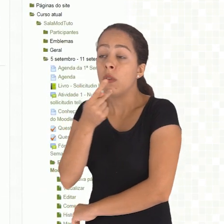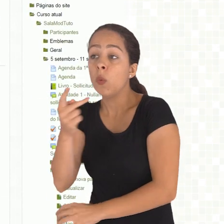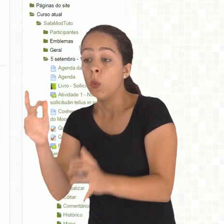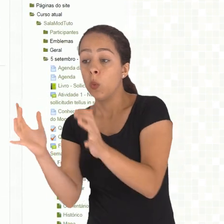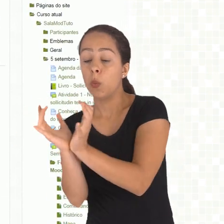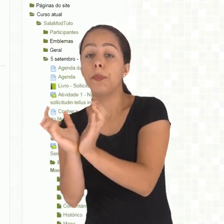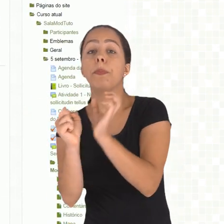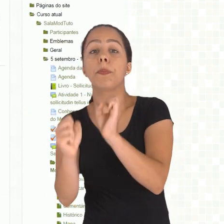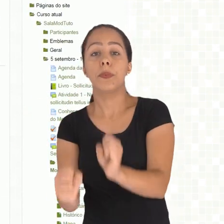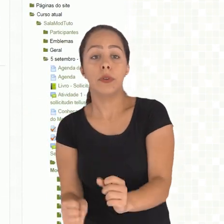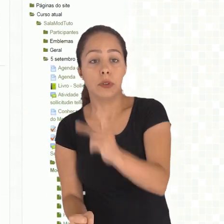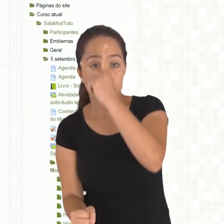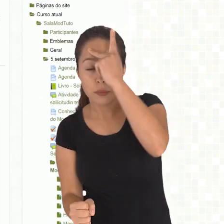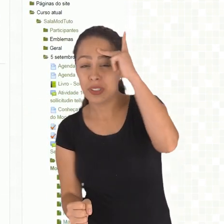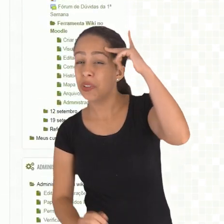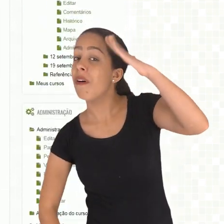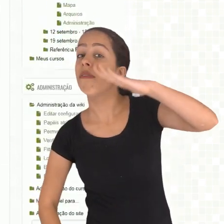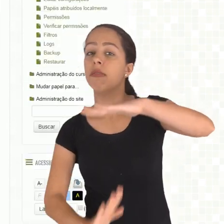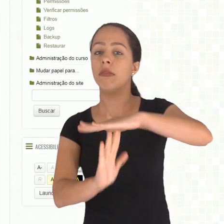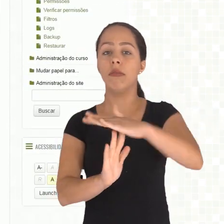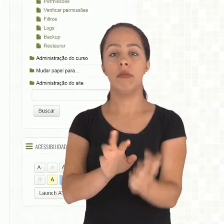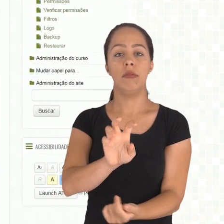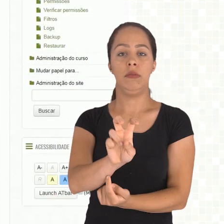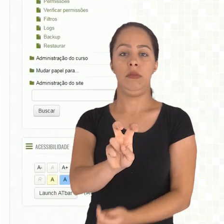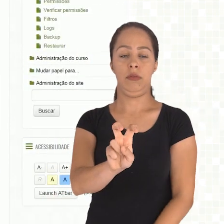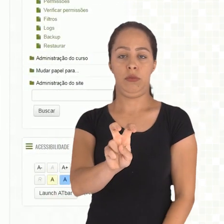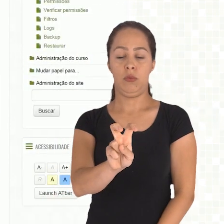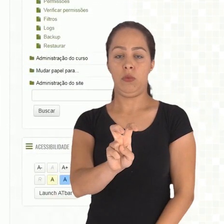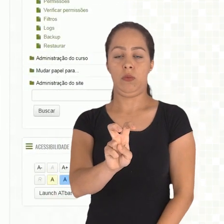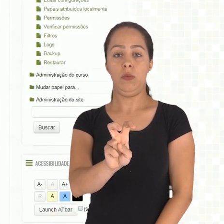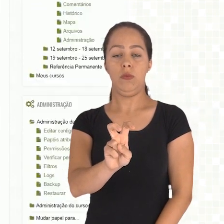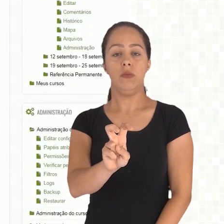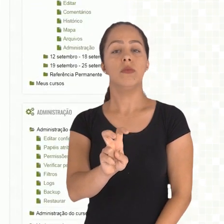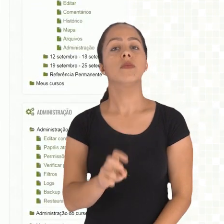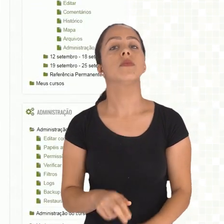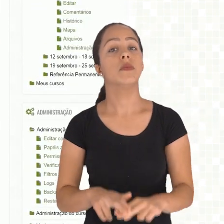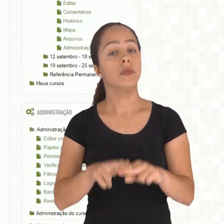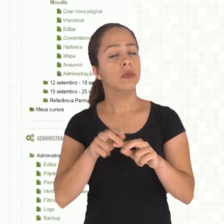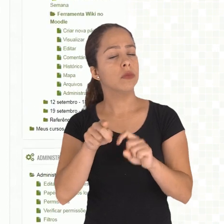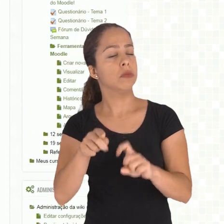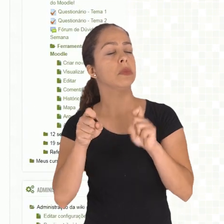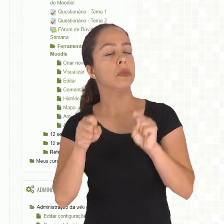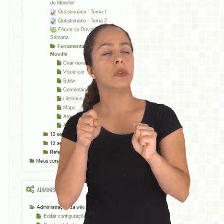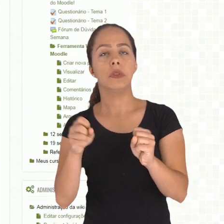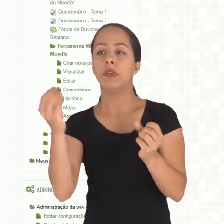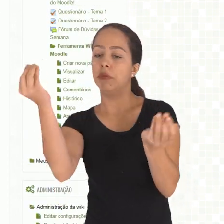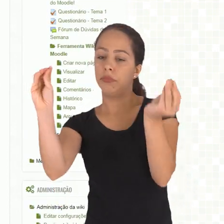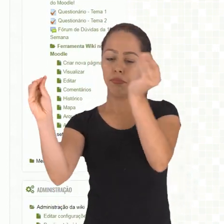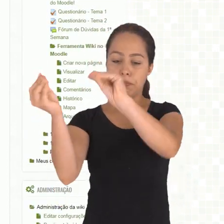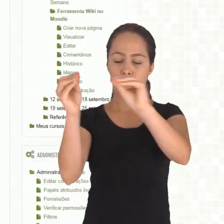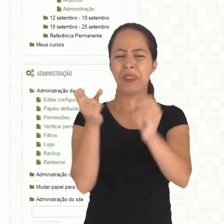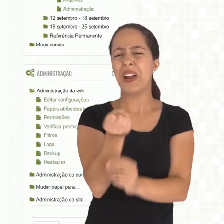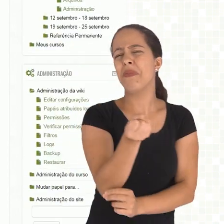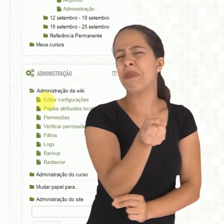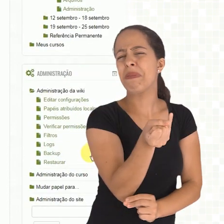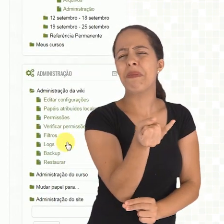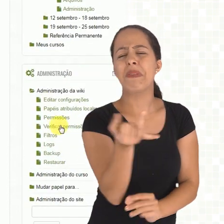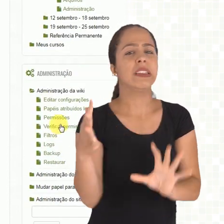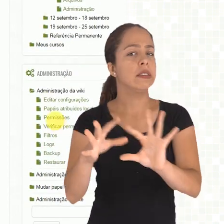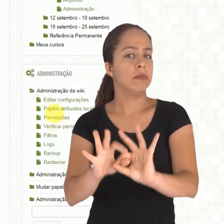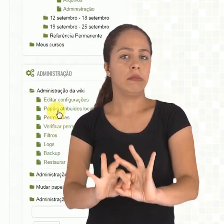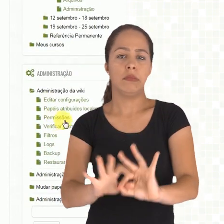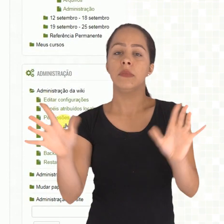vai acontecer quando você quiser avaliar o professor quanto eu disse vai ter configurado algum item de nota no livro de notas